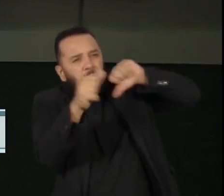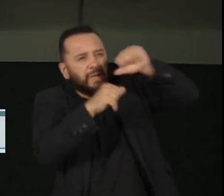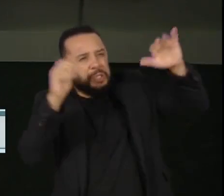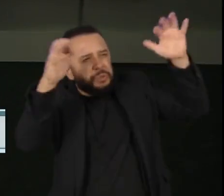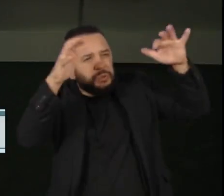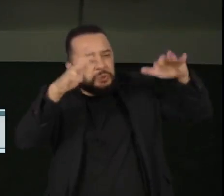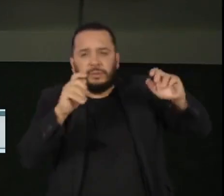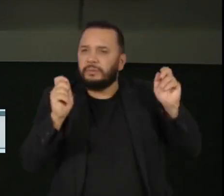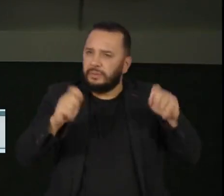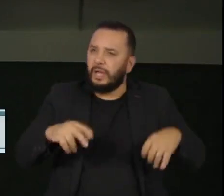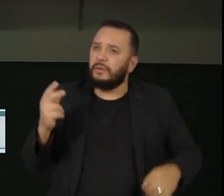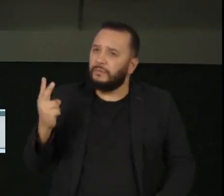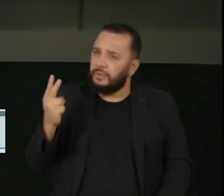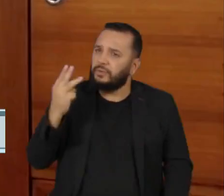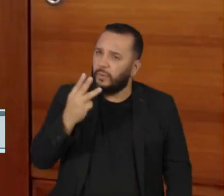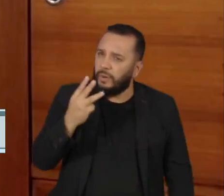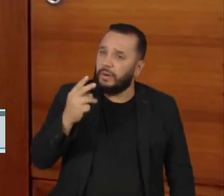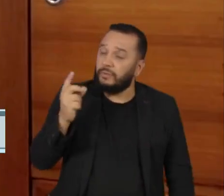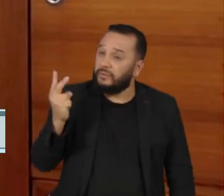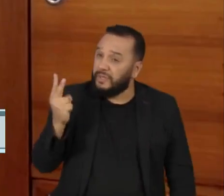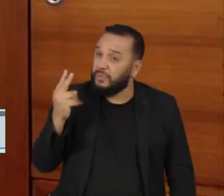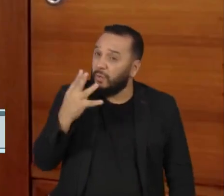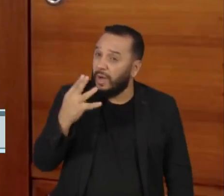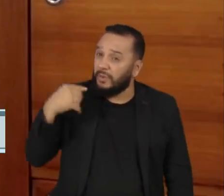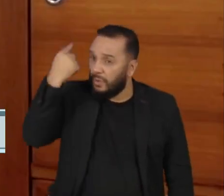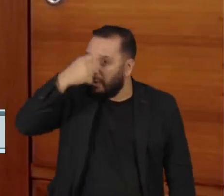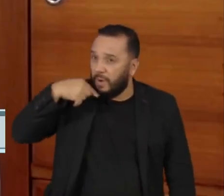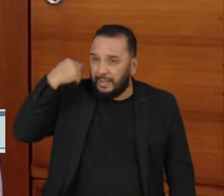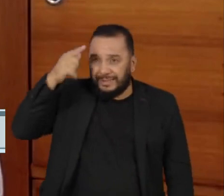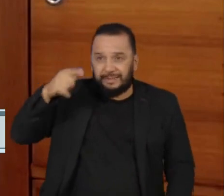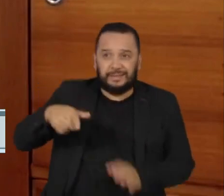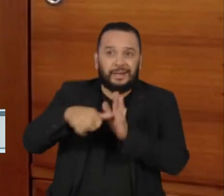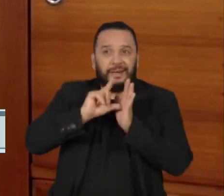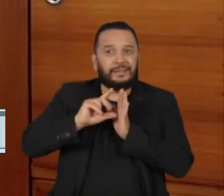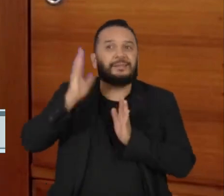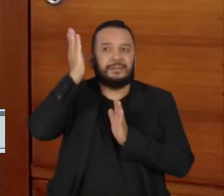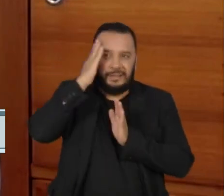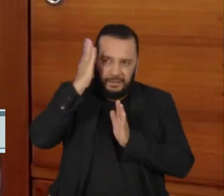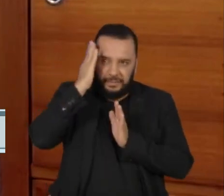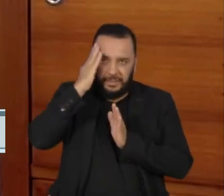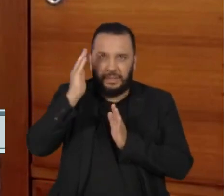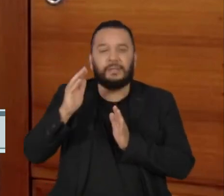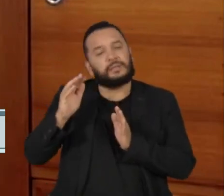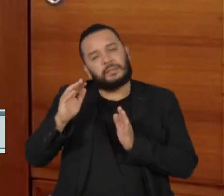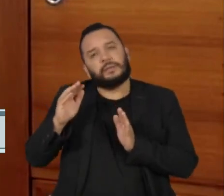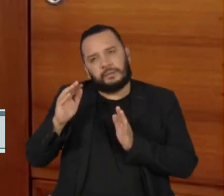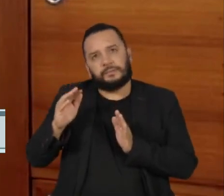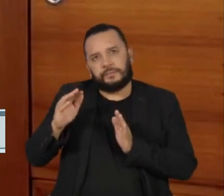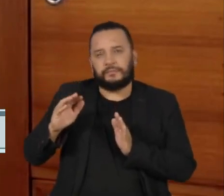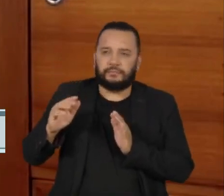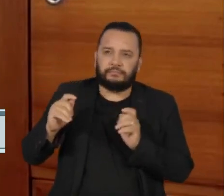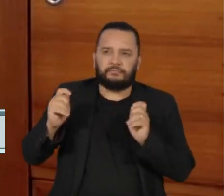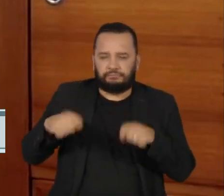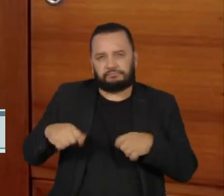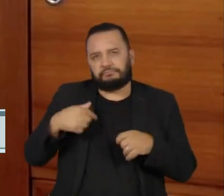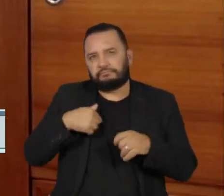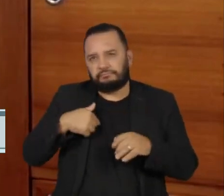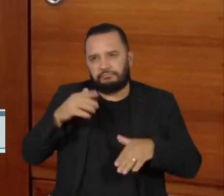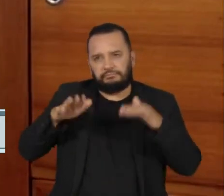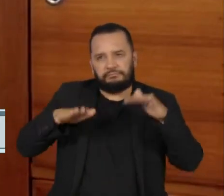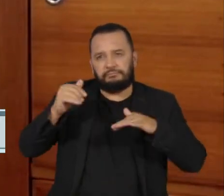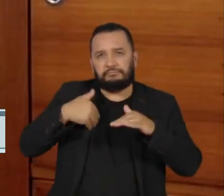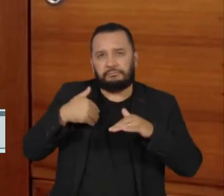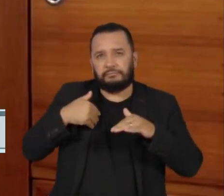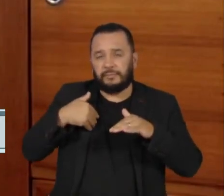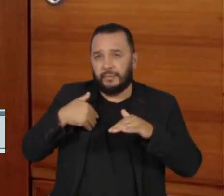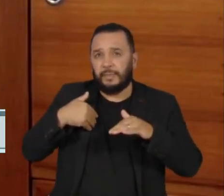grau de assertividade aí superior a 90%. E vai diminuindo aí quando a gente pega um horizonte de tempo um pouco